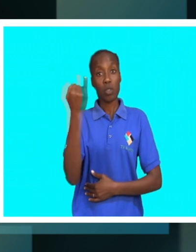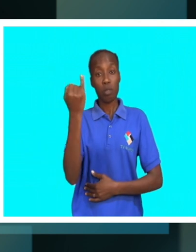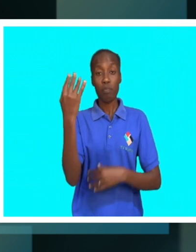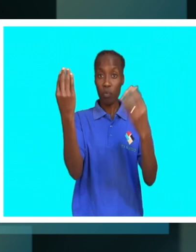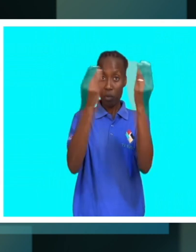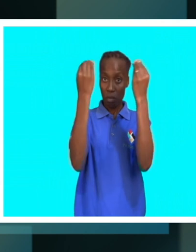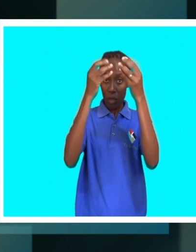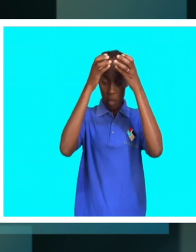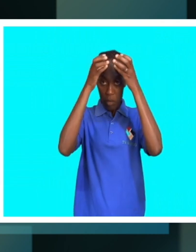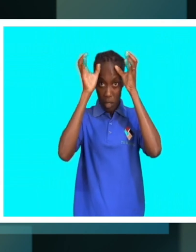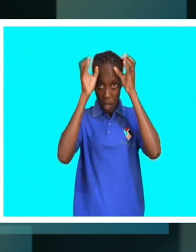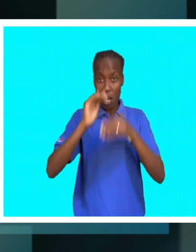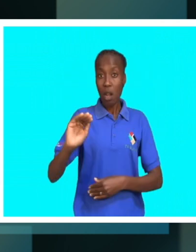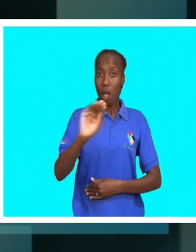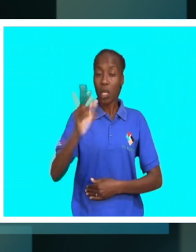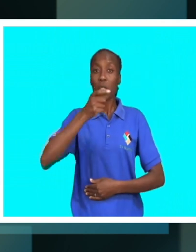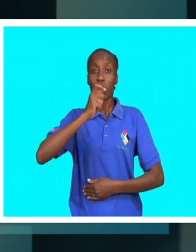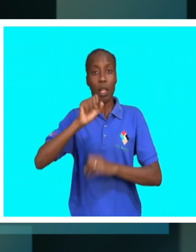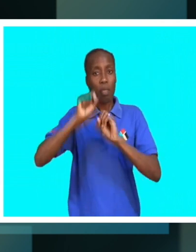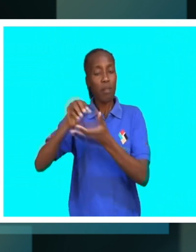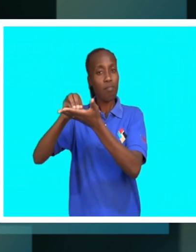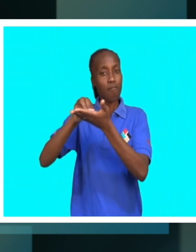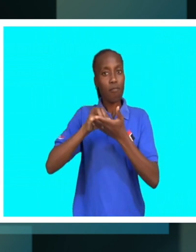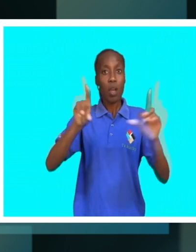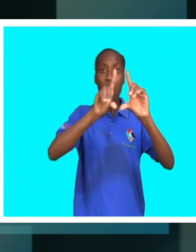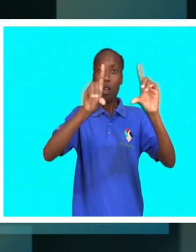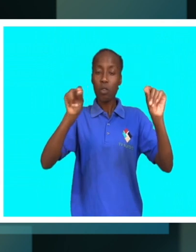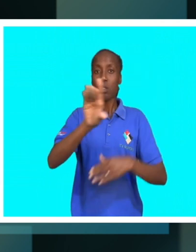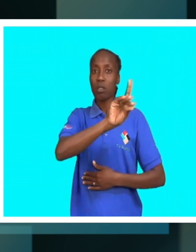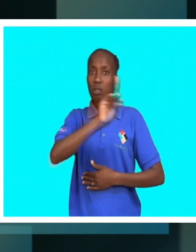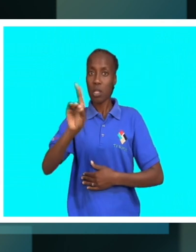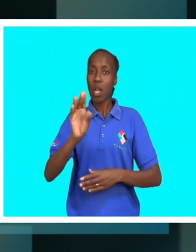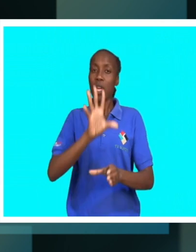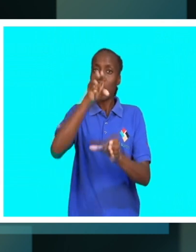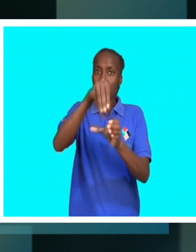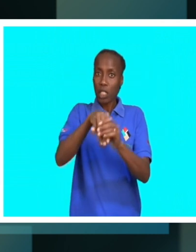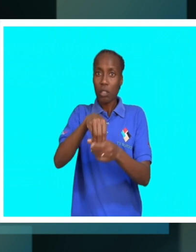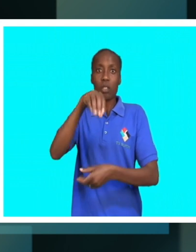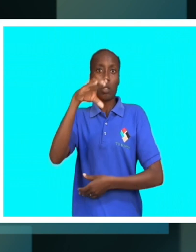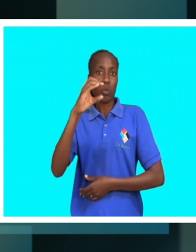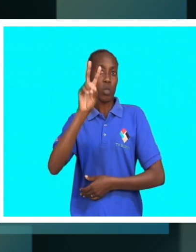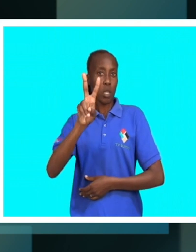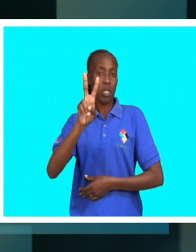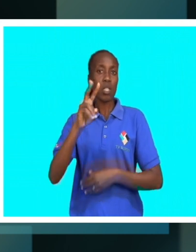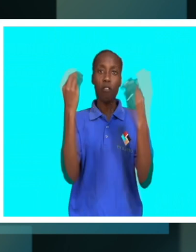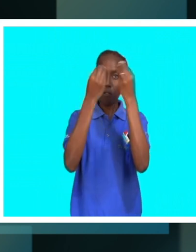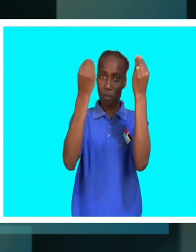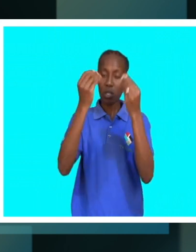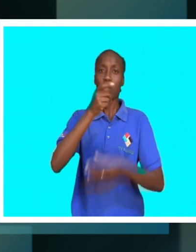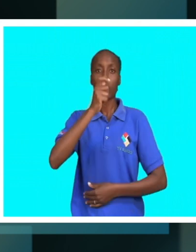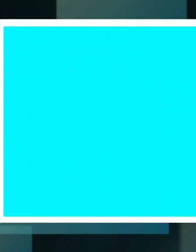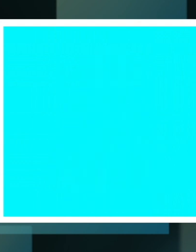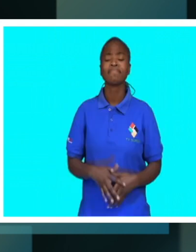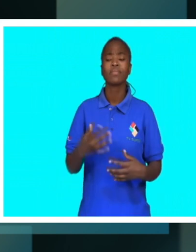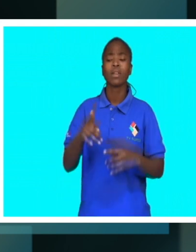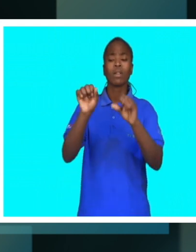todas as instituições de formação e capacitação na área de jornalismo que tragam a questão da deficiência dentro do currículo de formação destes